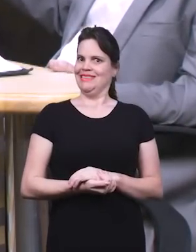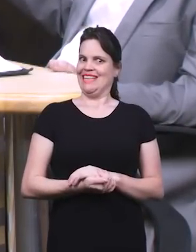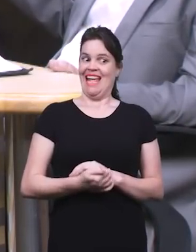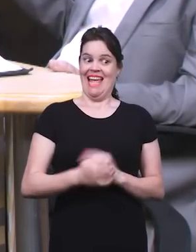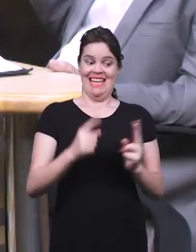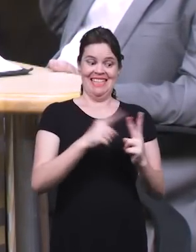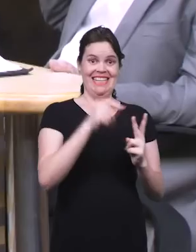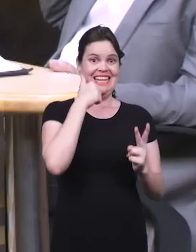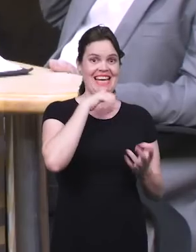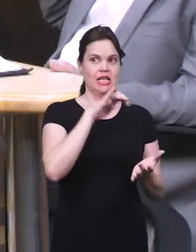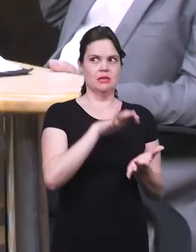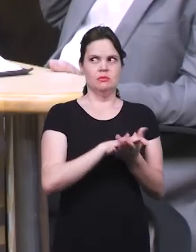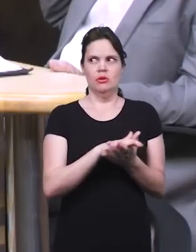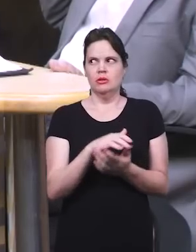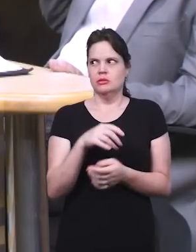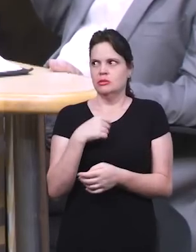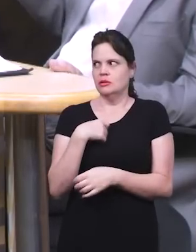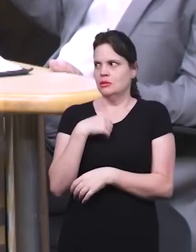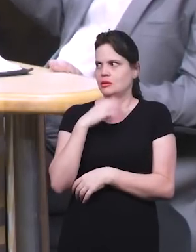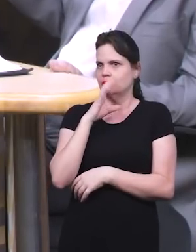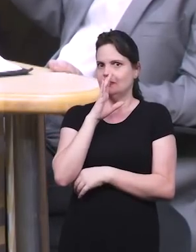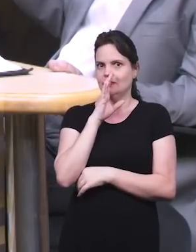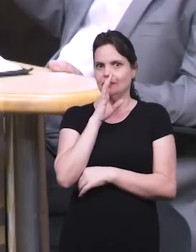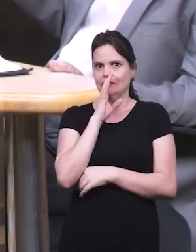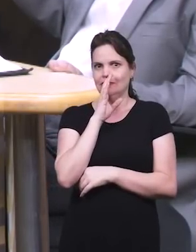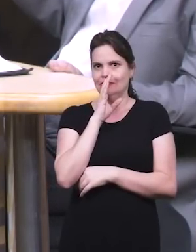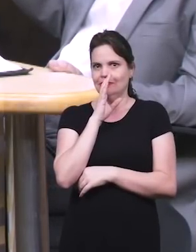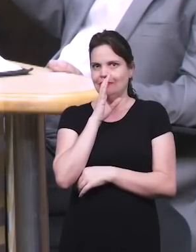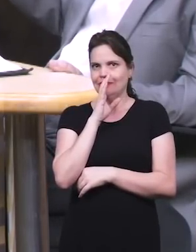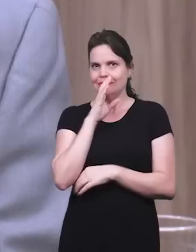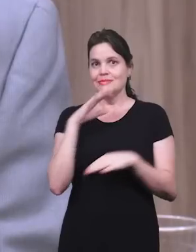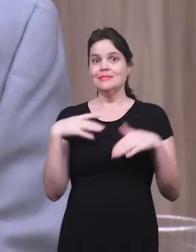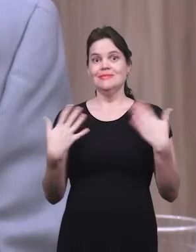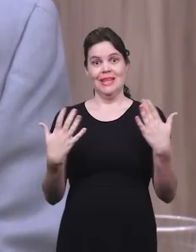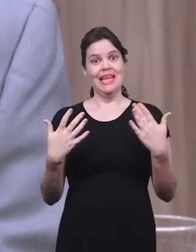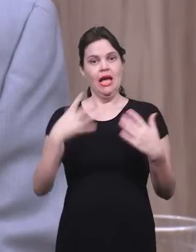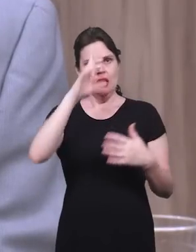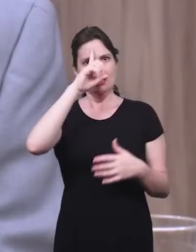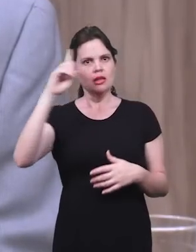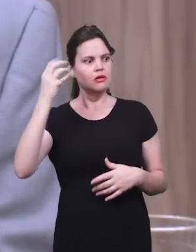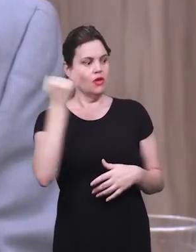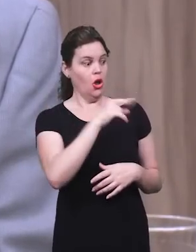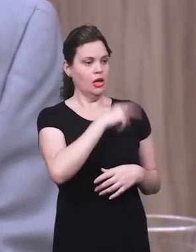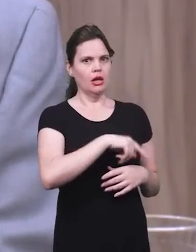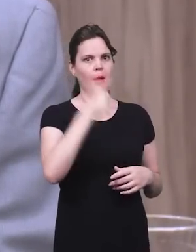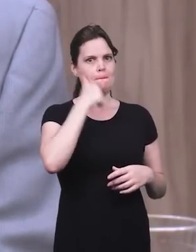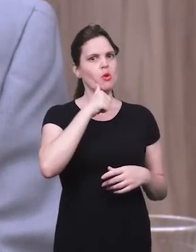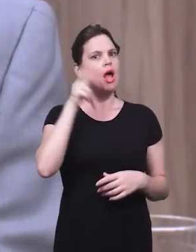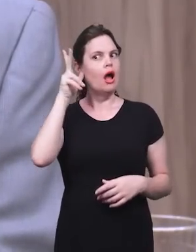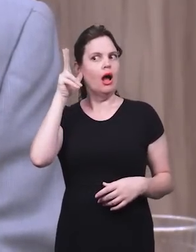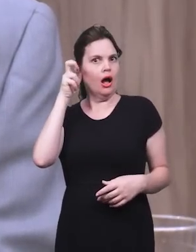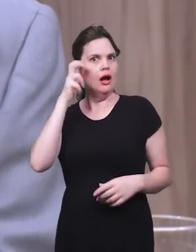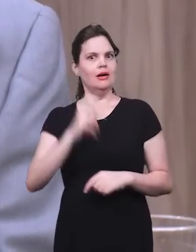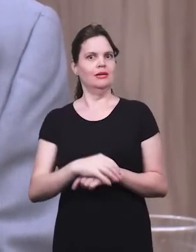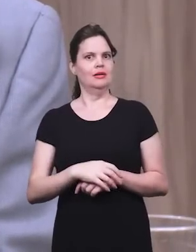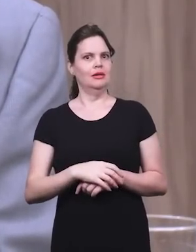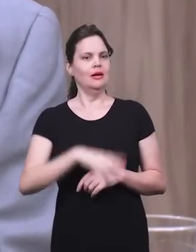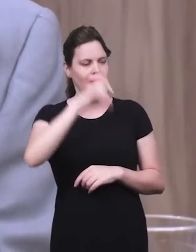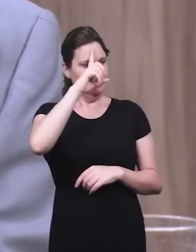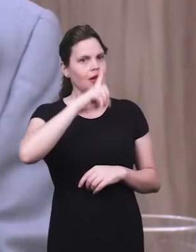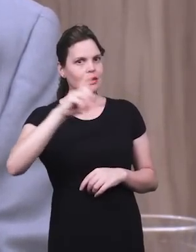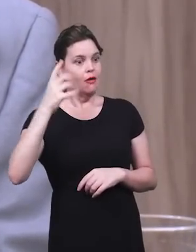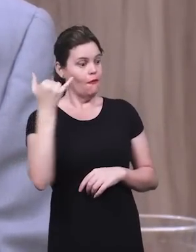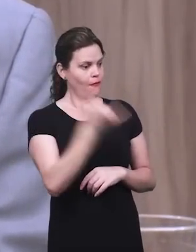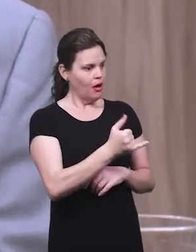Sara estava dentro da tenda só ouvindo. Ela não estava sendo vista. O senhor deve ter feito isso até para mostrar a ela que ele tinha poder